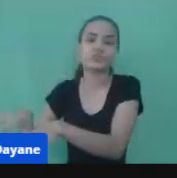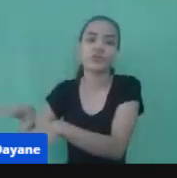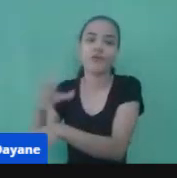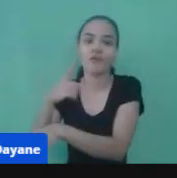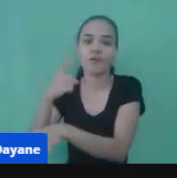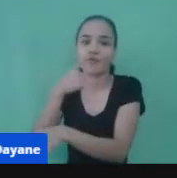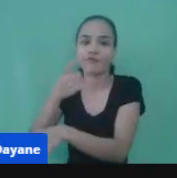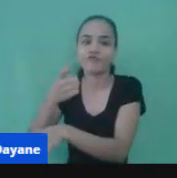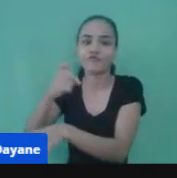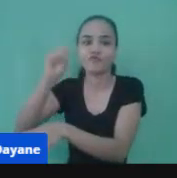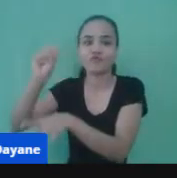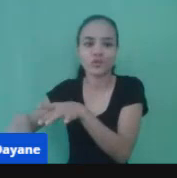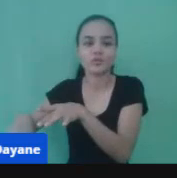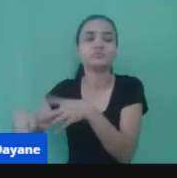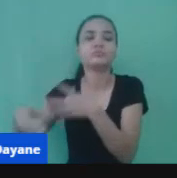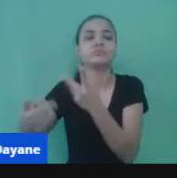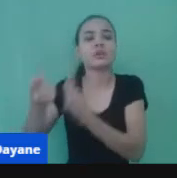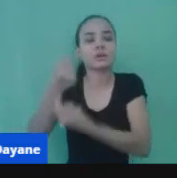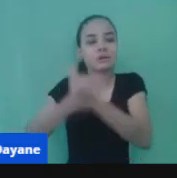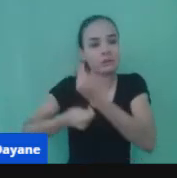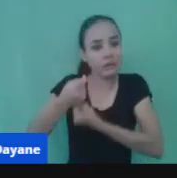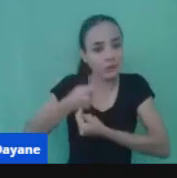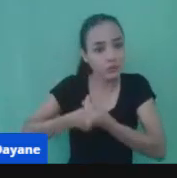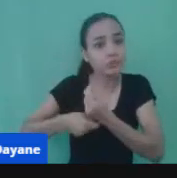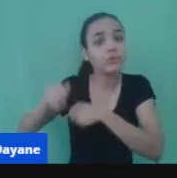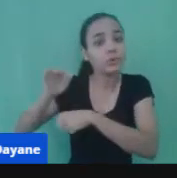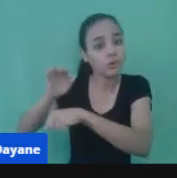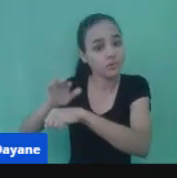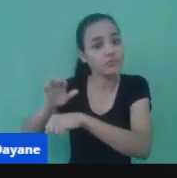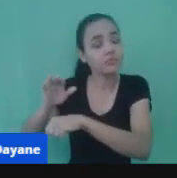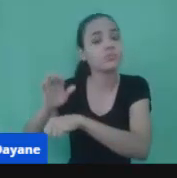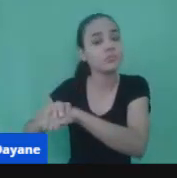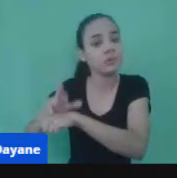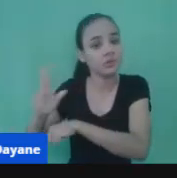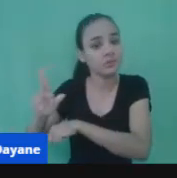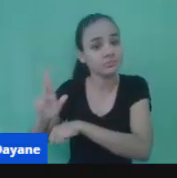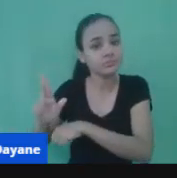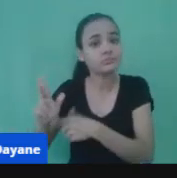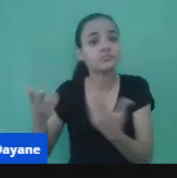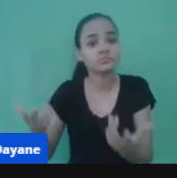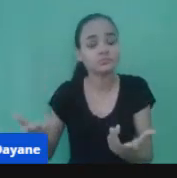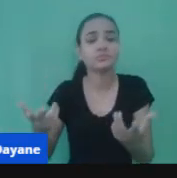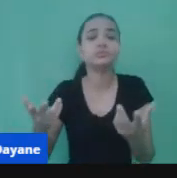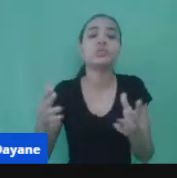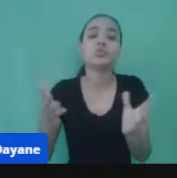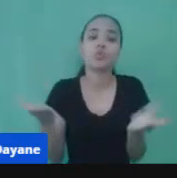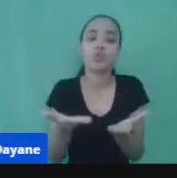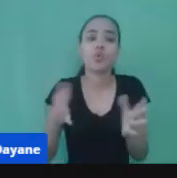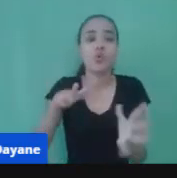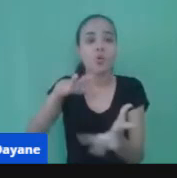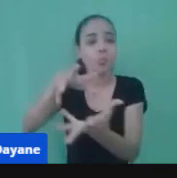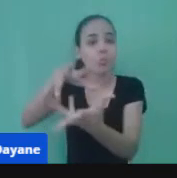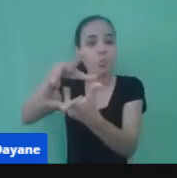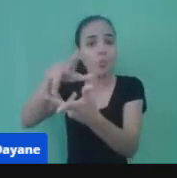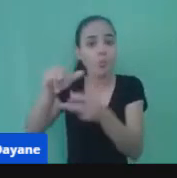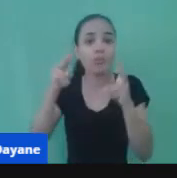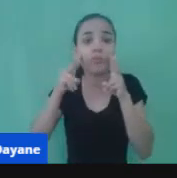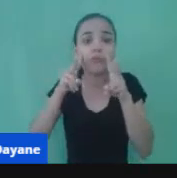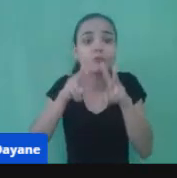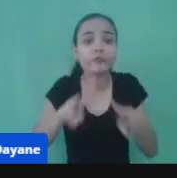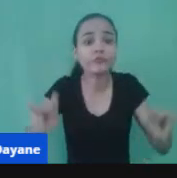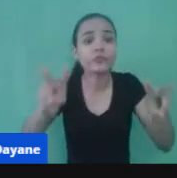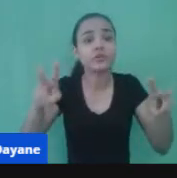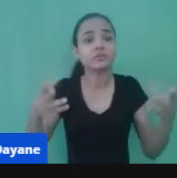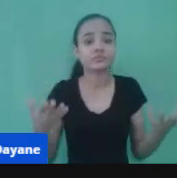que a gente está vendo no mundo hoje, né. Vou fazer só um paralelo do nosso corpo com o mundo. Então, assim, a gente fala